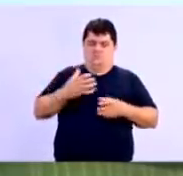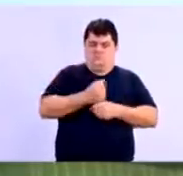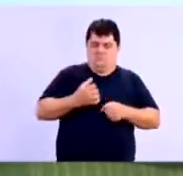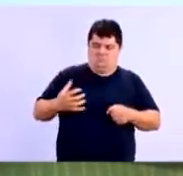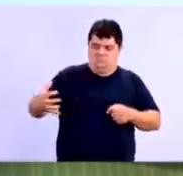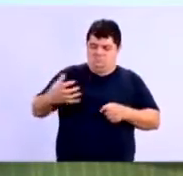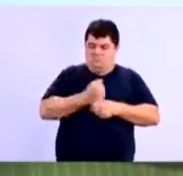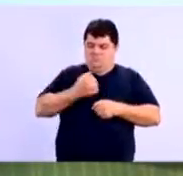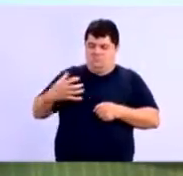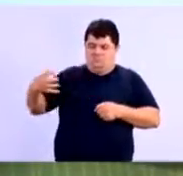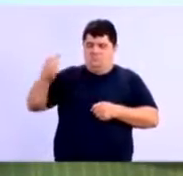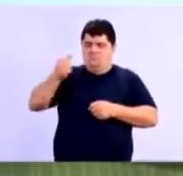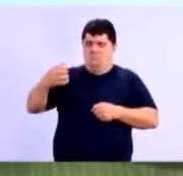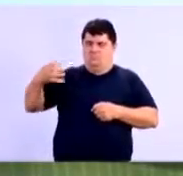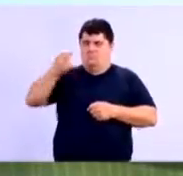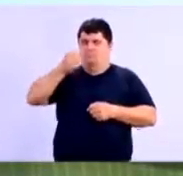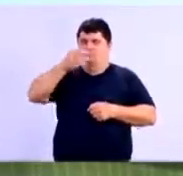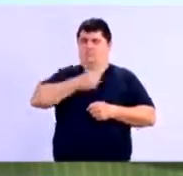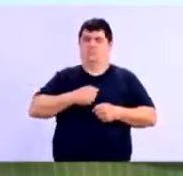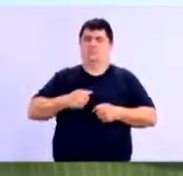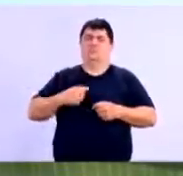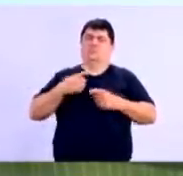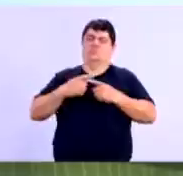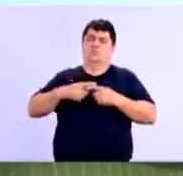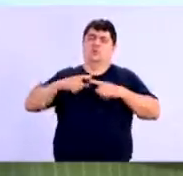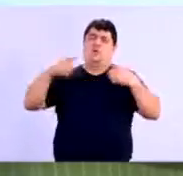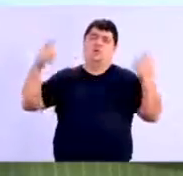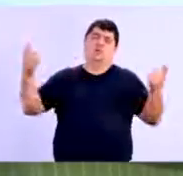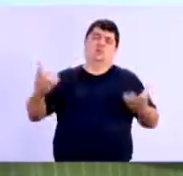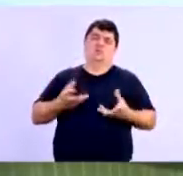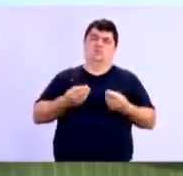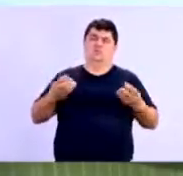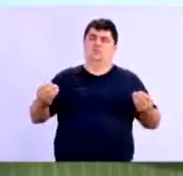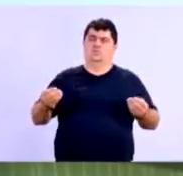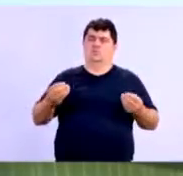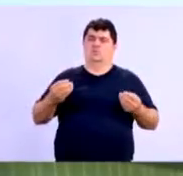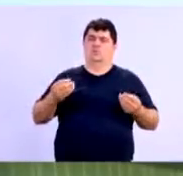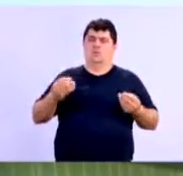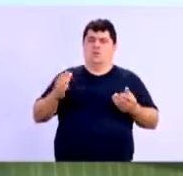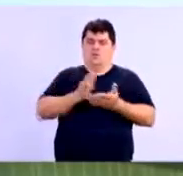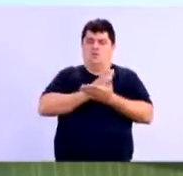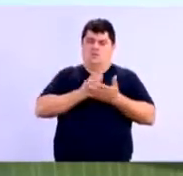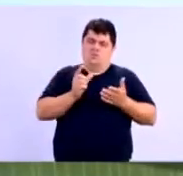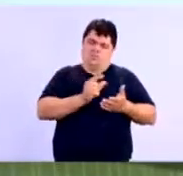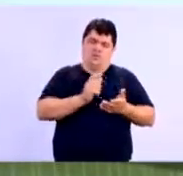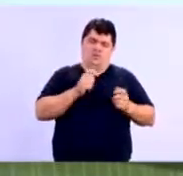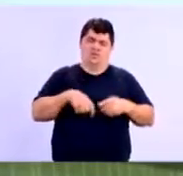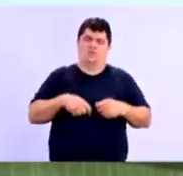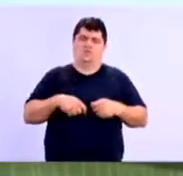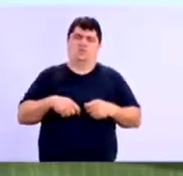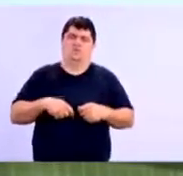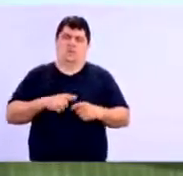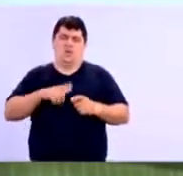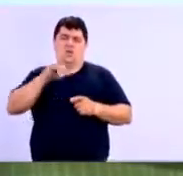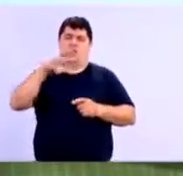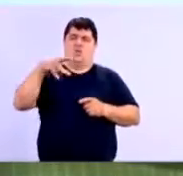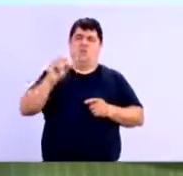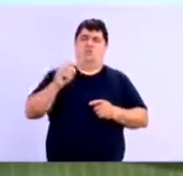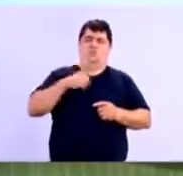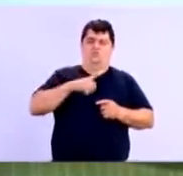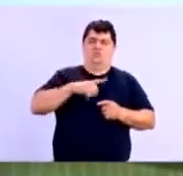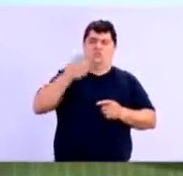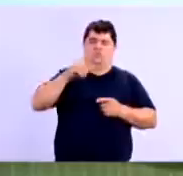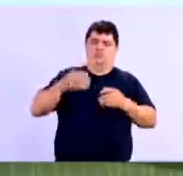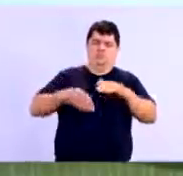não listadas em bolsas, nas limitadas e nas empresas individuais ainda se permite isso. Mas no fundo, o lucro ele está reinvestido